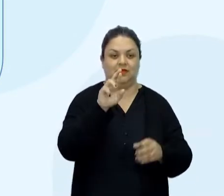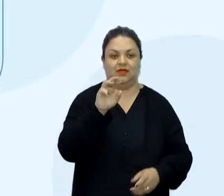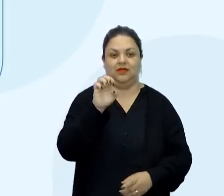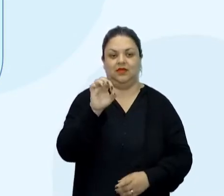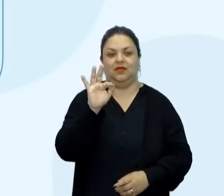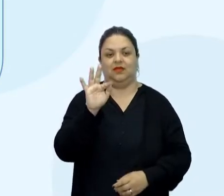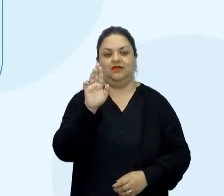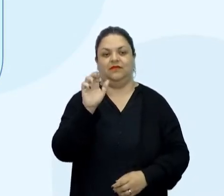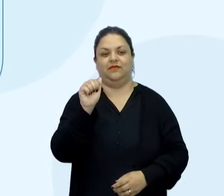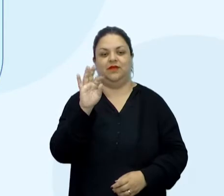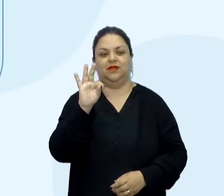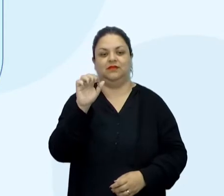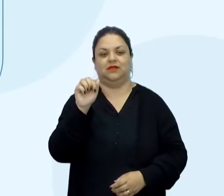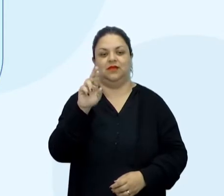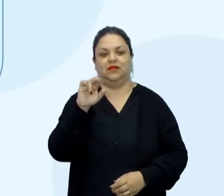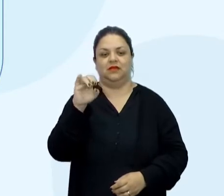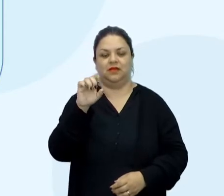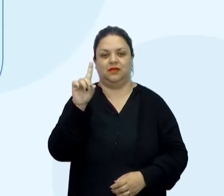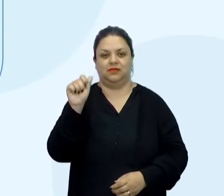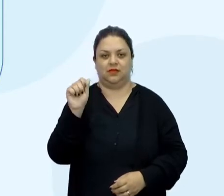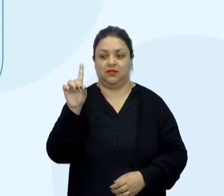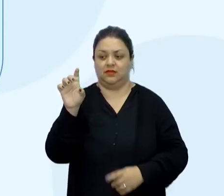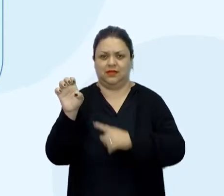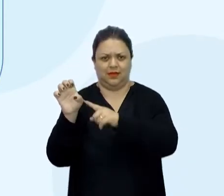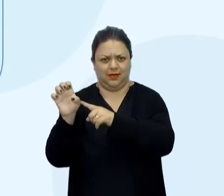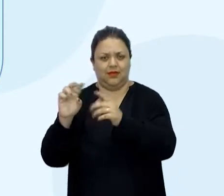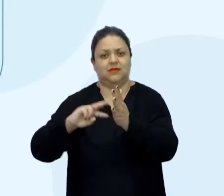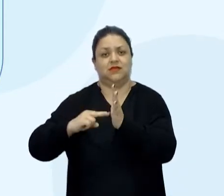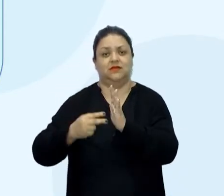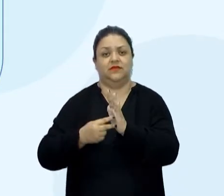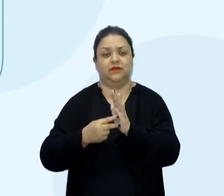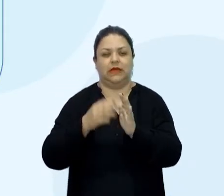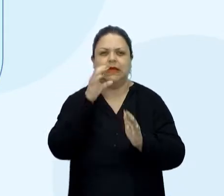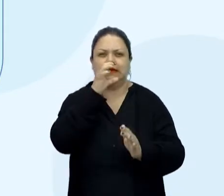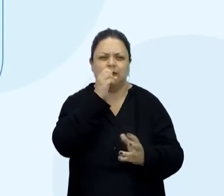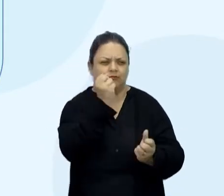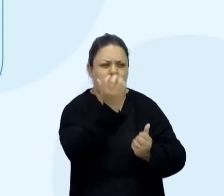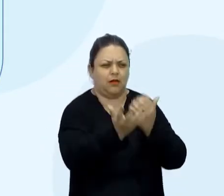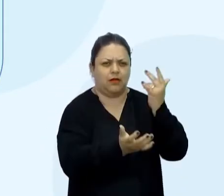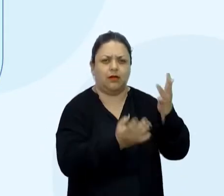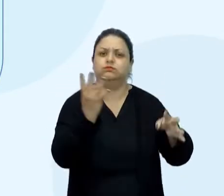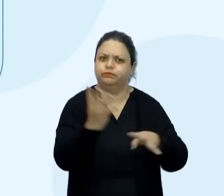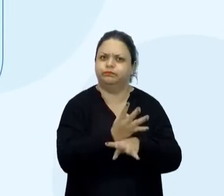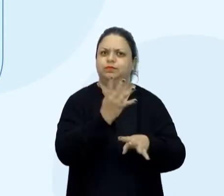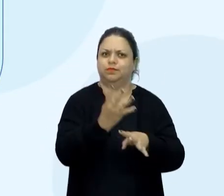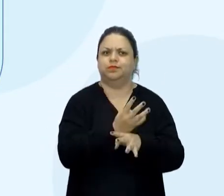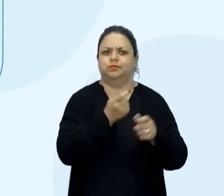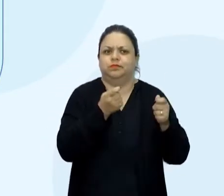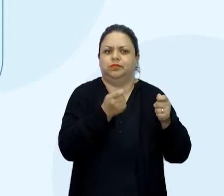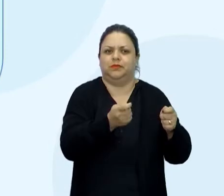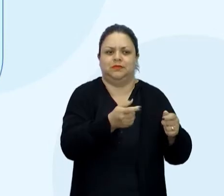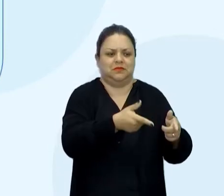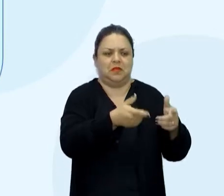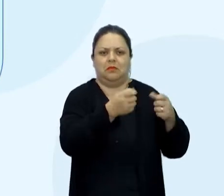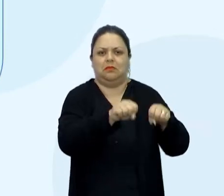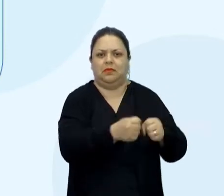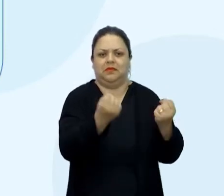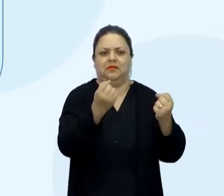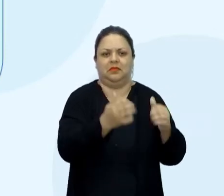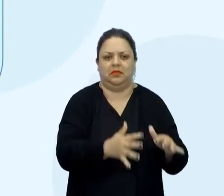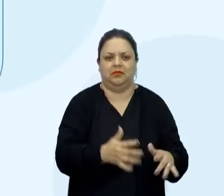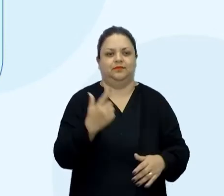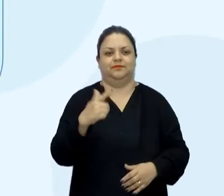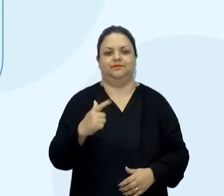vai ser um material que vai aguentar altas temperaturas. Tem aí condutividade térmica, resistência ao